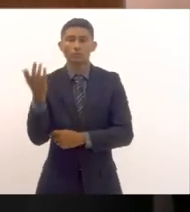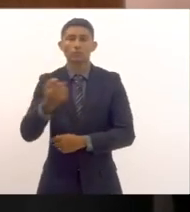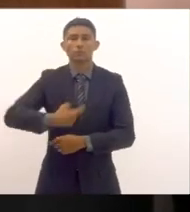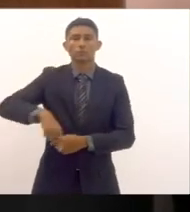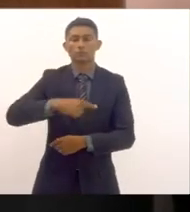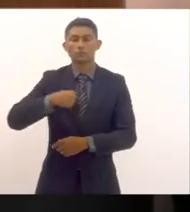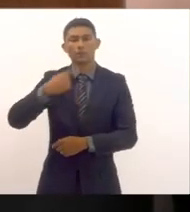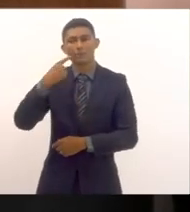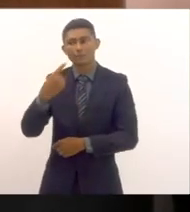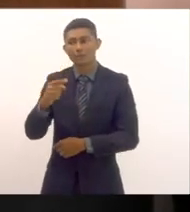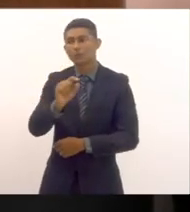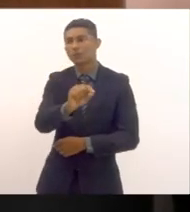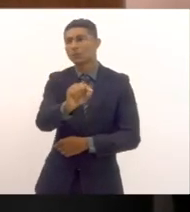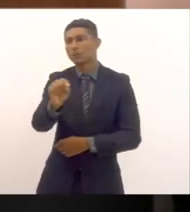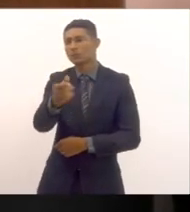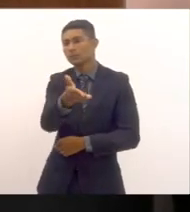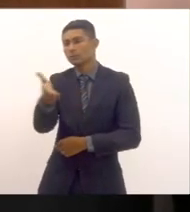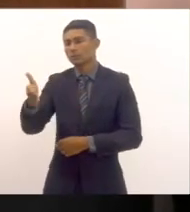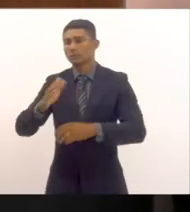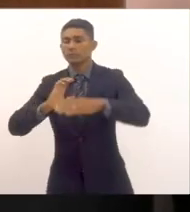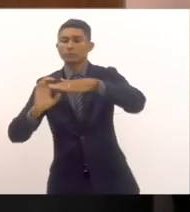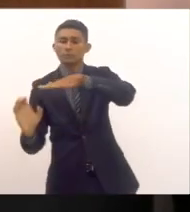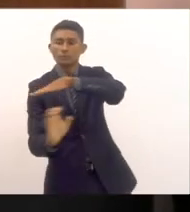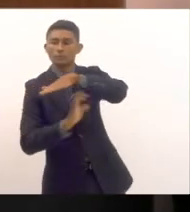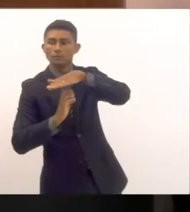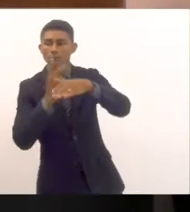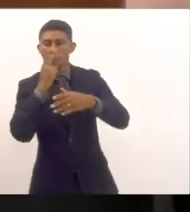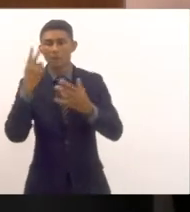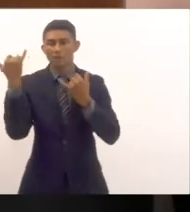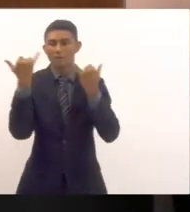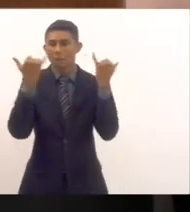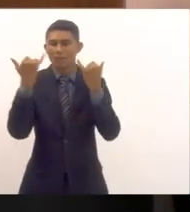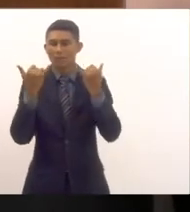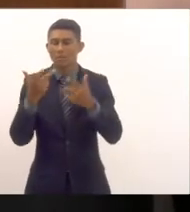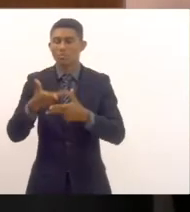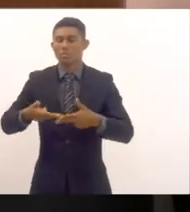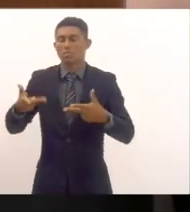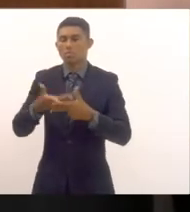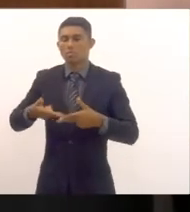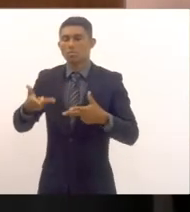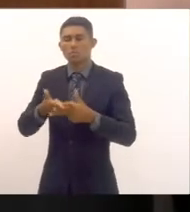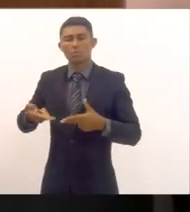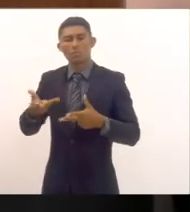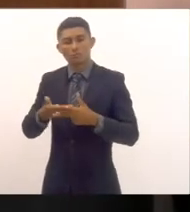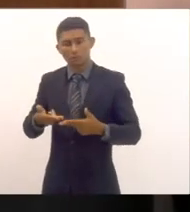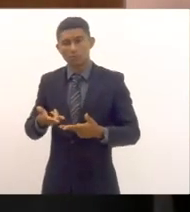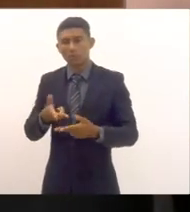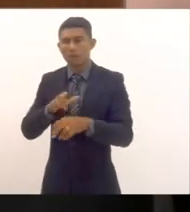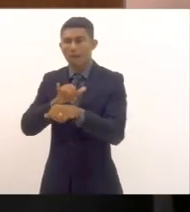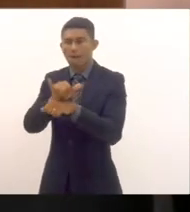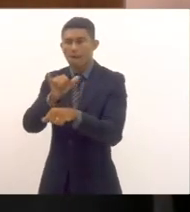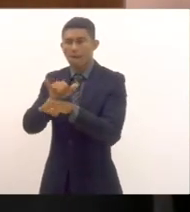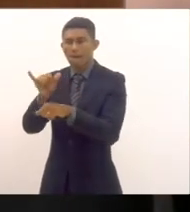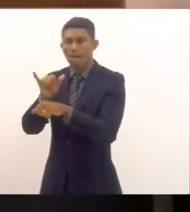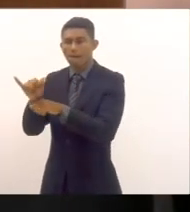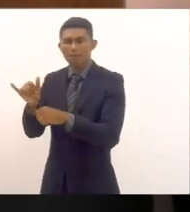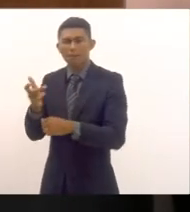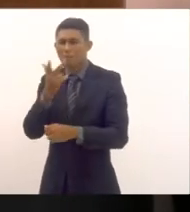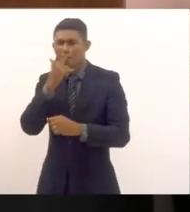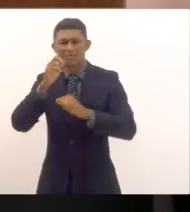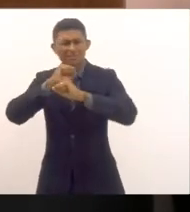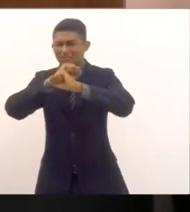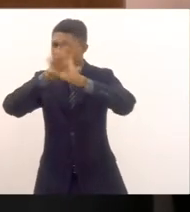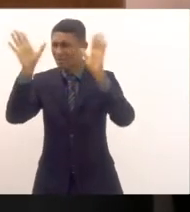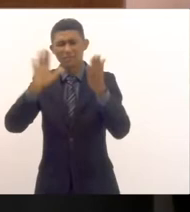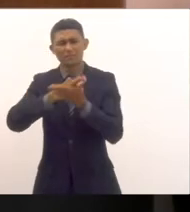gente vê uma empresa que me justifica dados de inflar dados que a gente não tem a clareza de qual